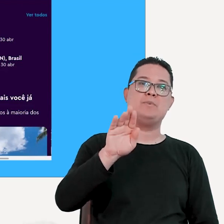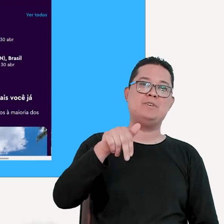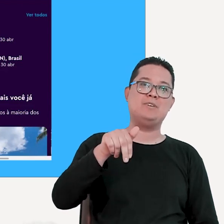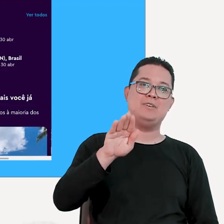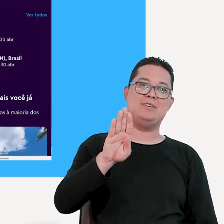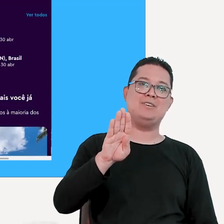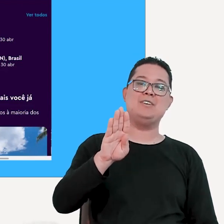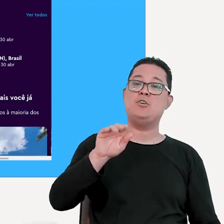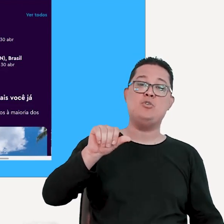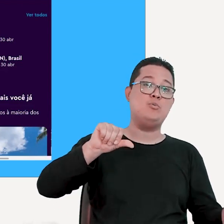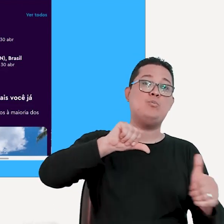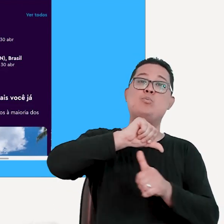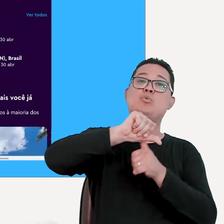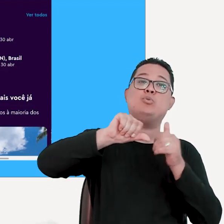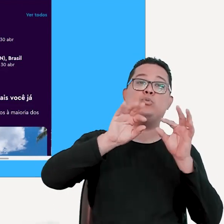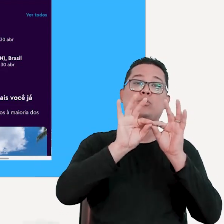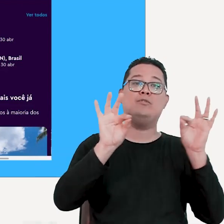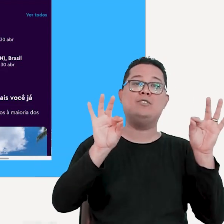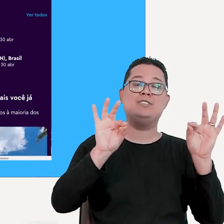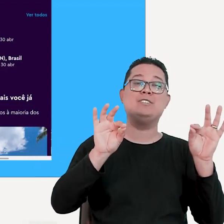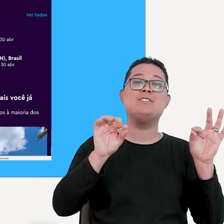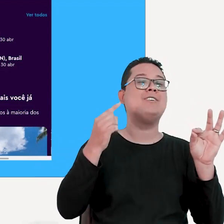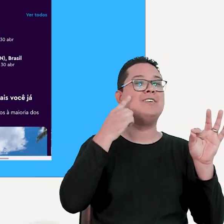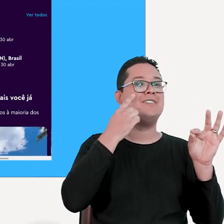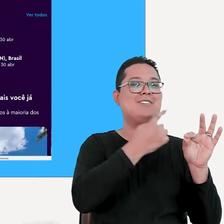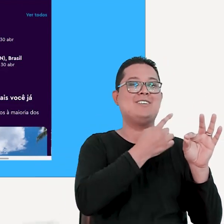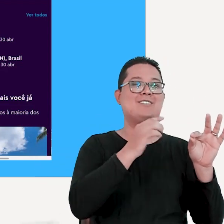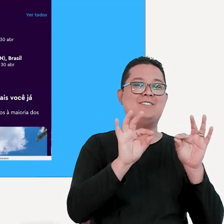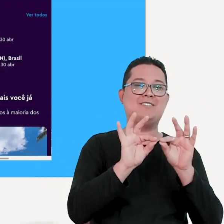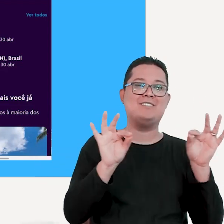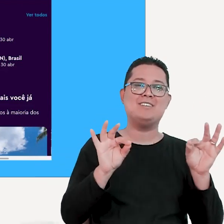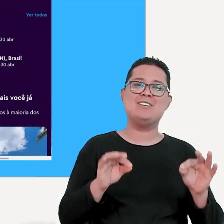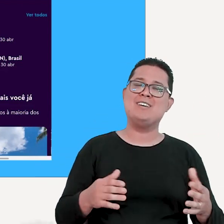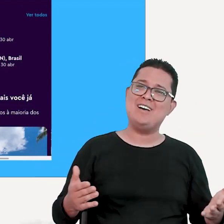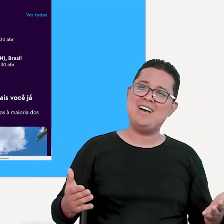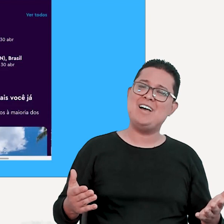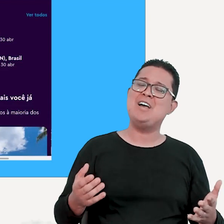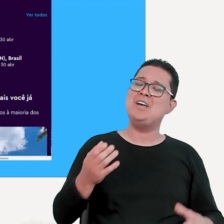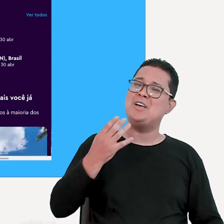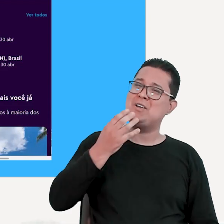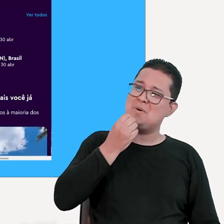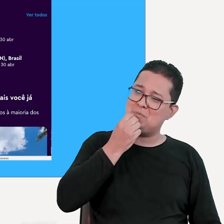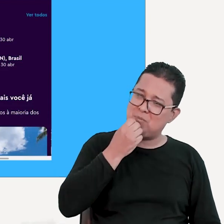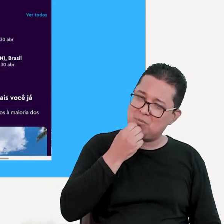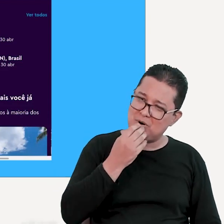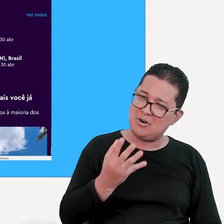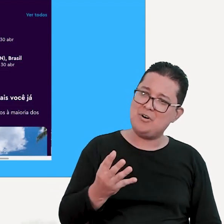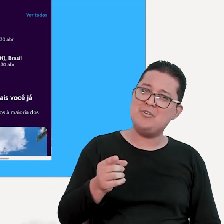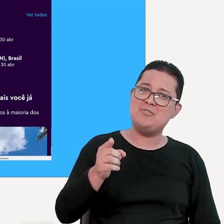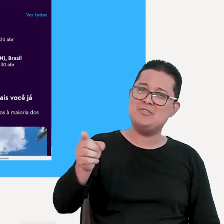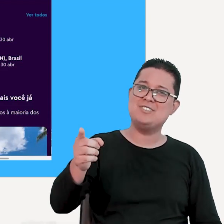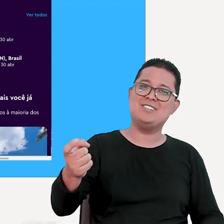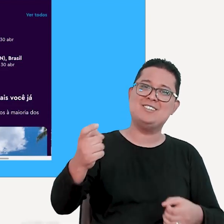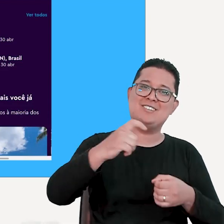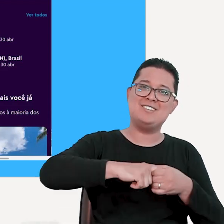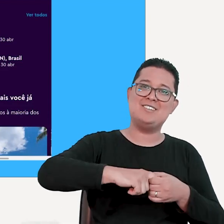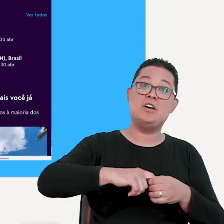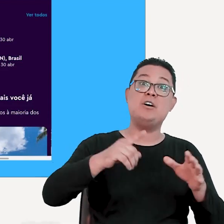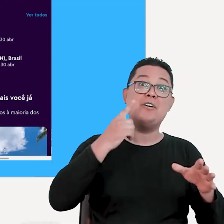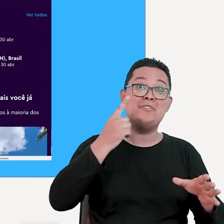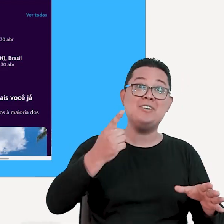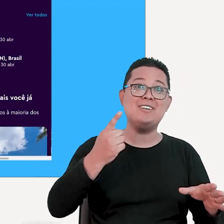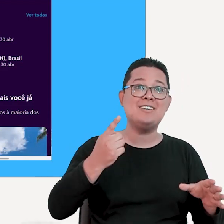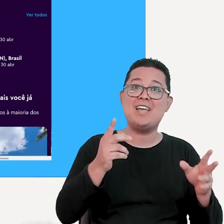volta, Loriene. Ele podia ter escrito bem-vindo, Loriene, mas ele trouxe essa sensação de bem-vindo,